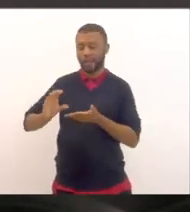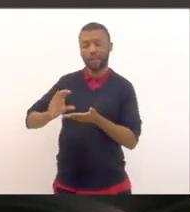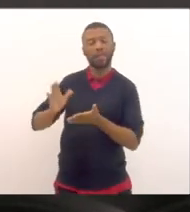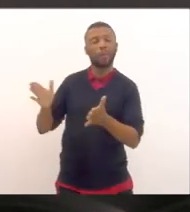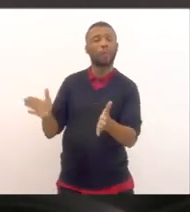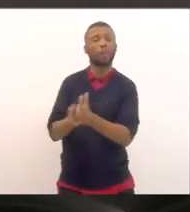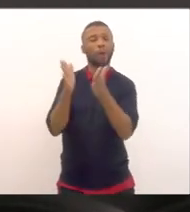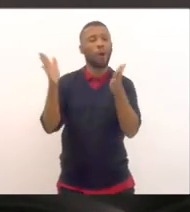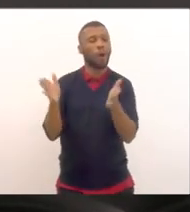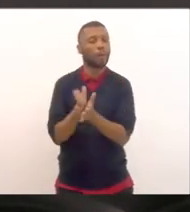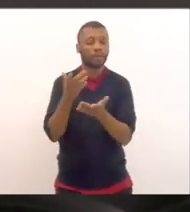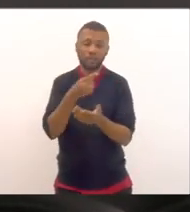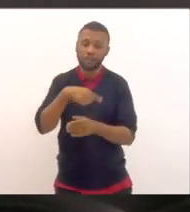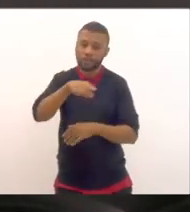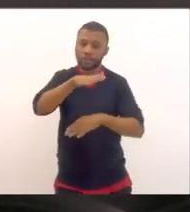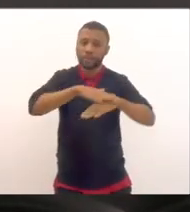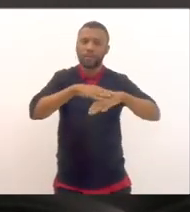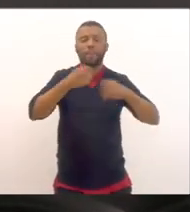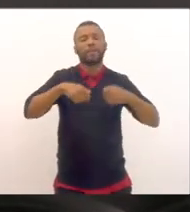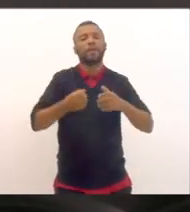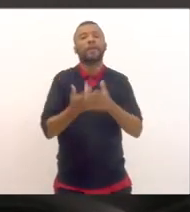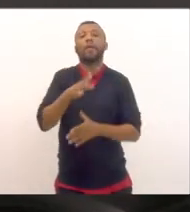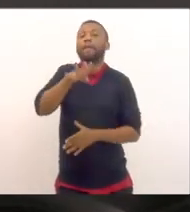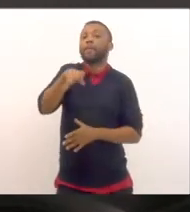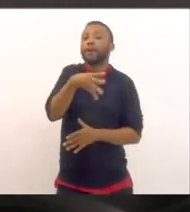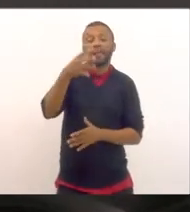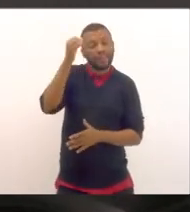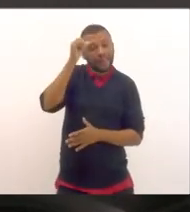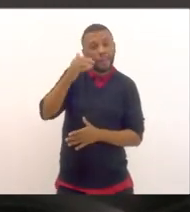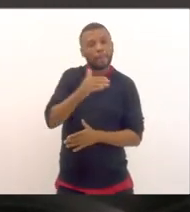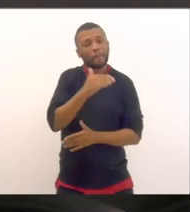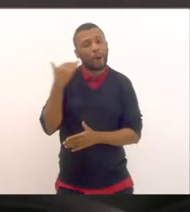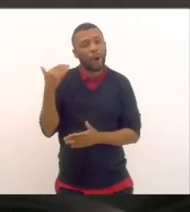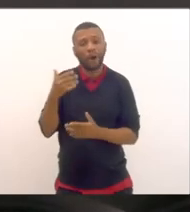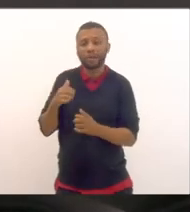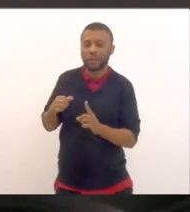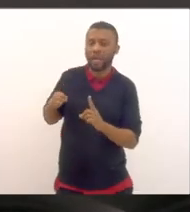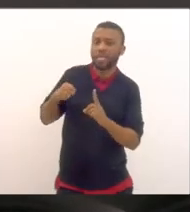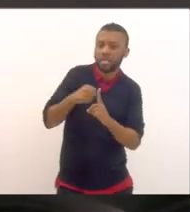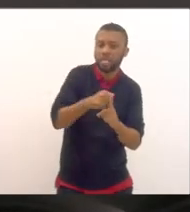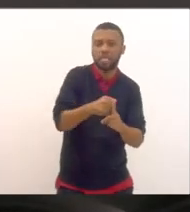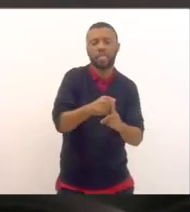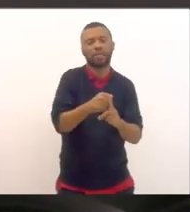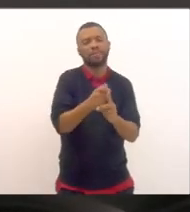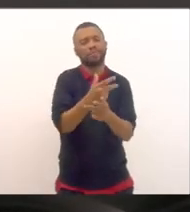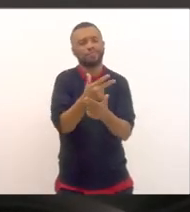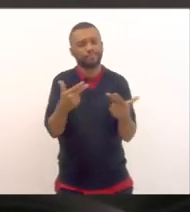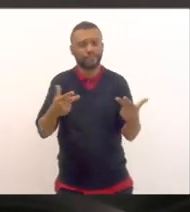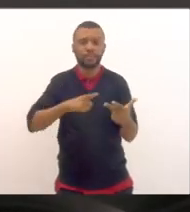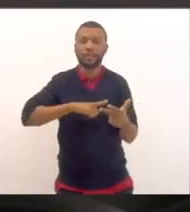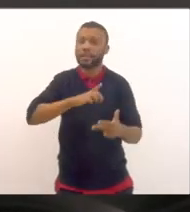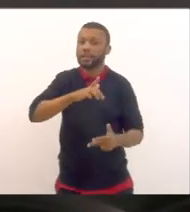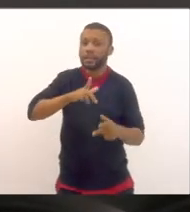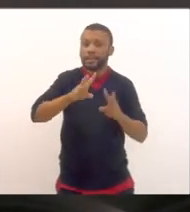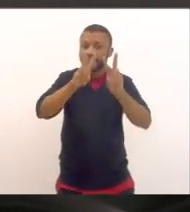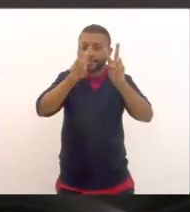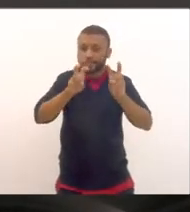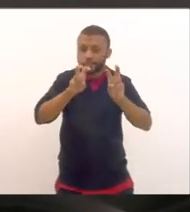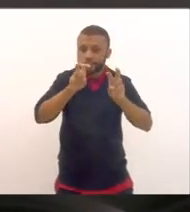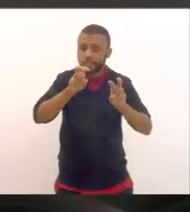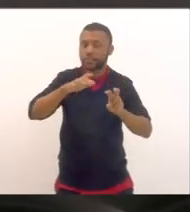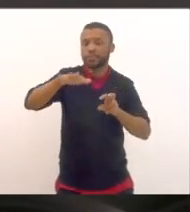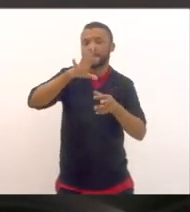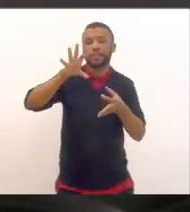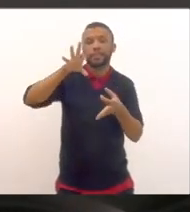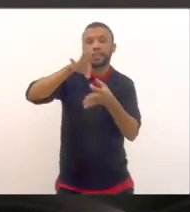estabelece o programa para isso deve para mortes acidentes 800 tem esse eixo está dentro